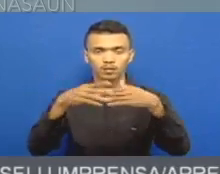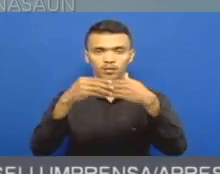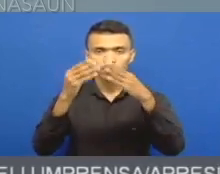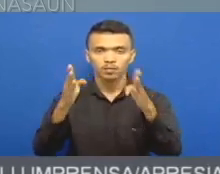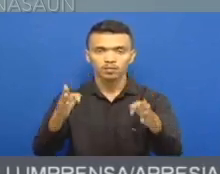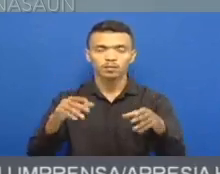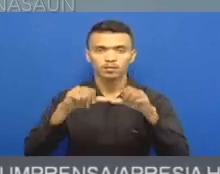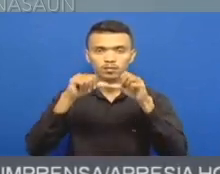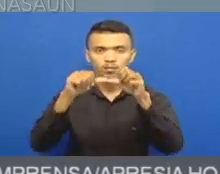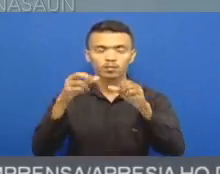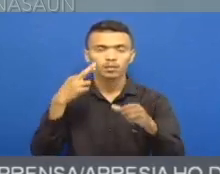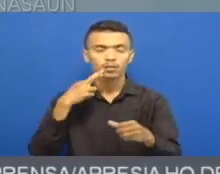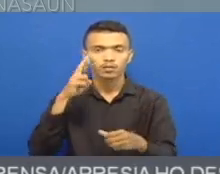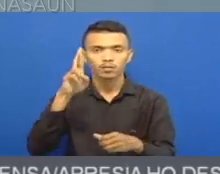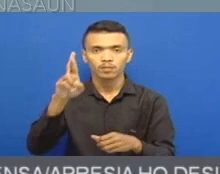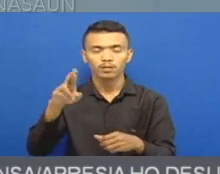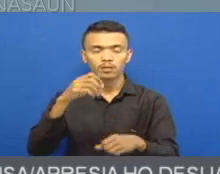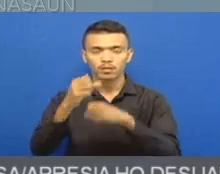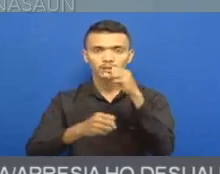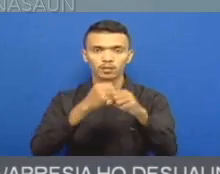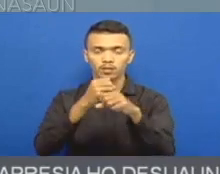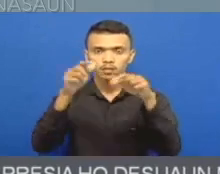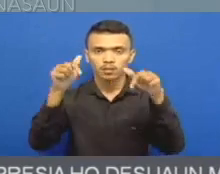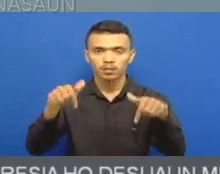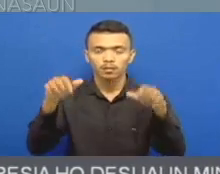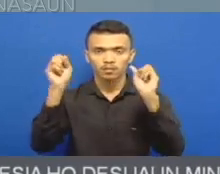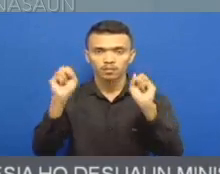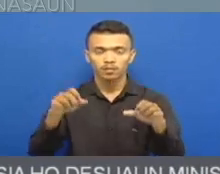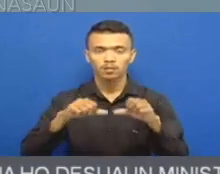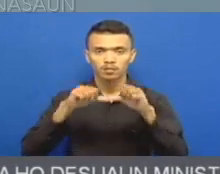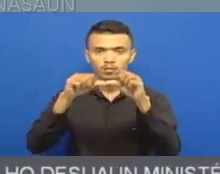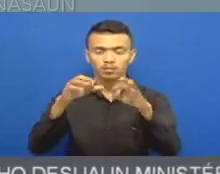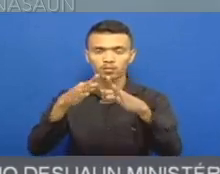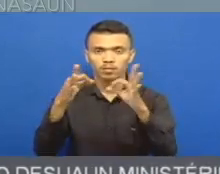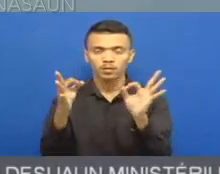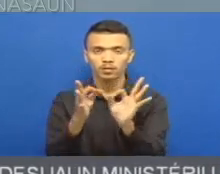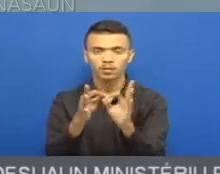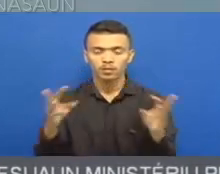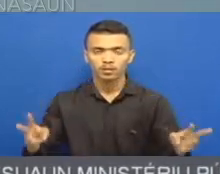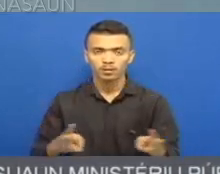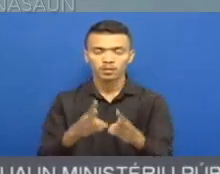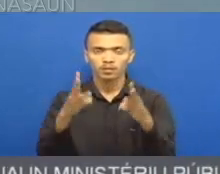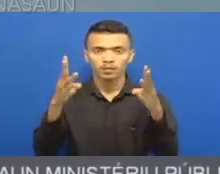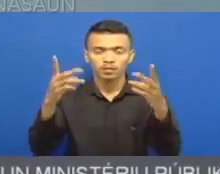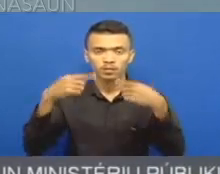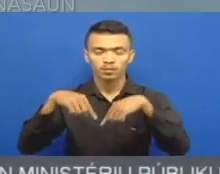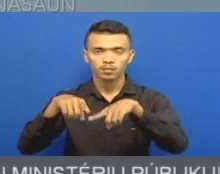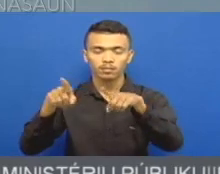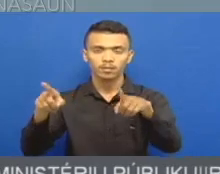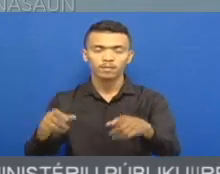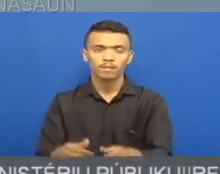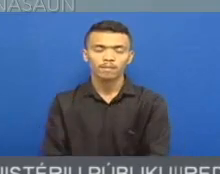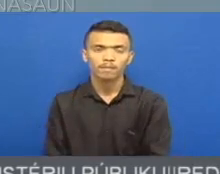continua rekomenda para tina idane bele continua alo estrada para toya liga baya fasan maksud